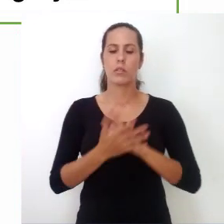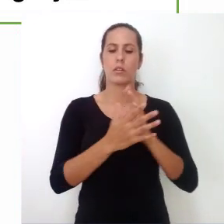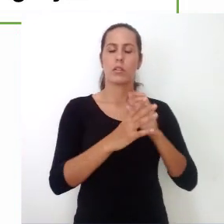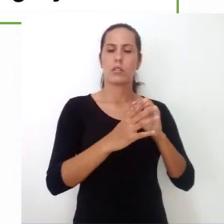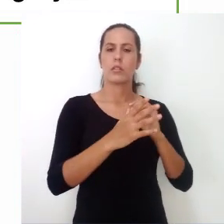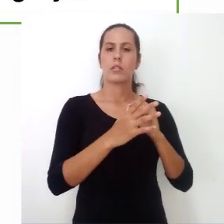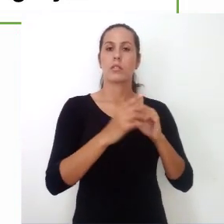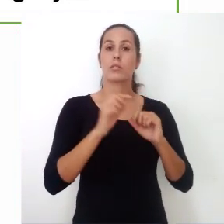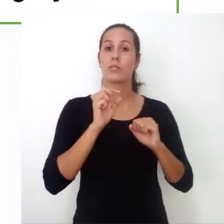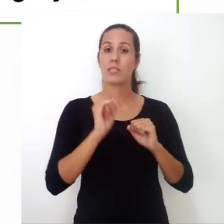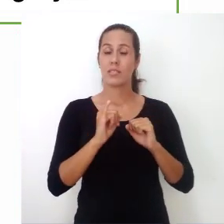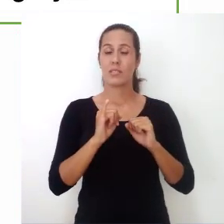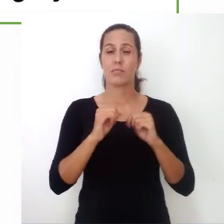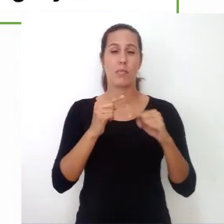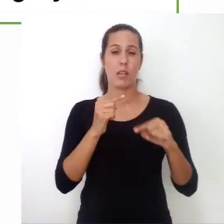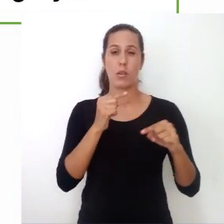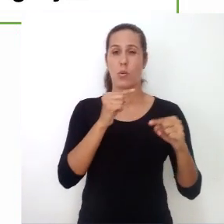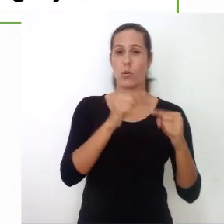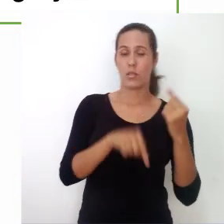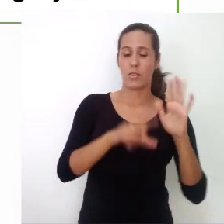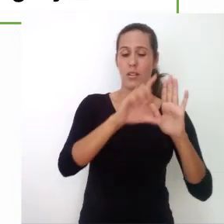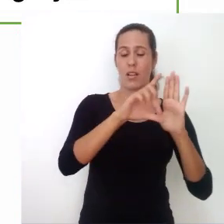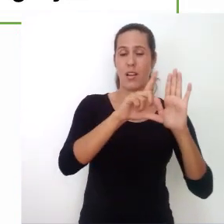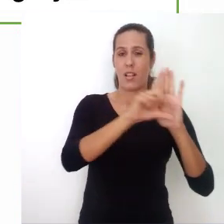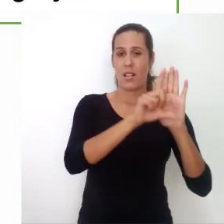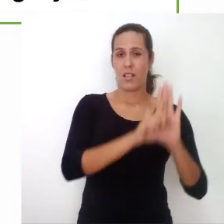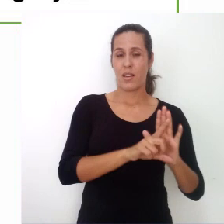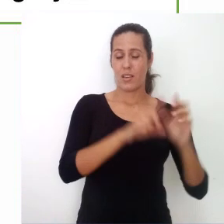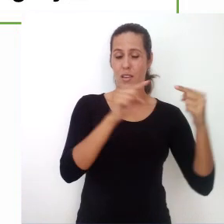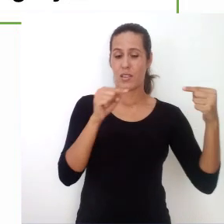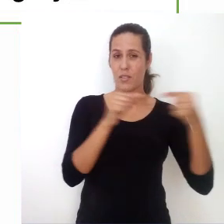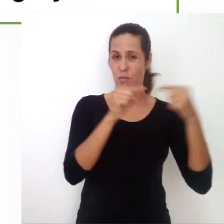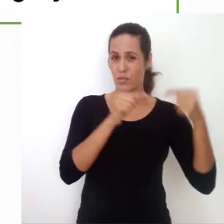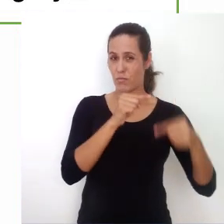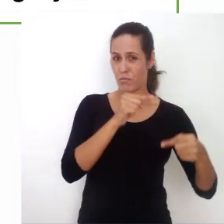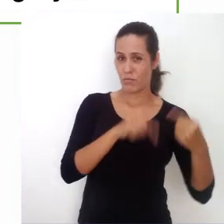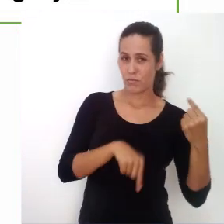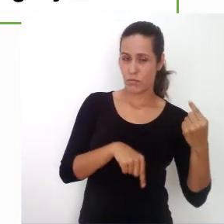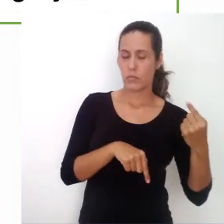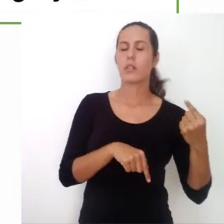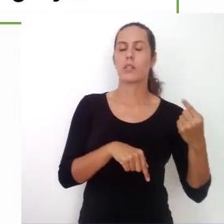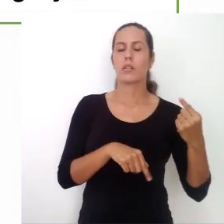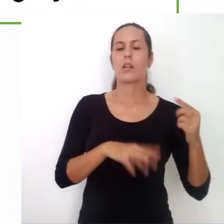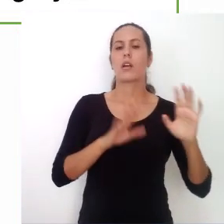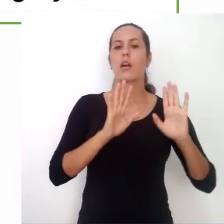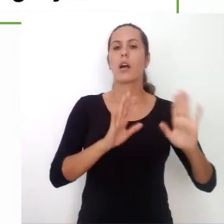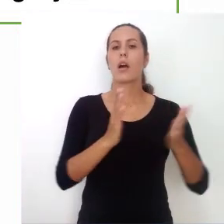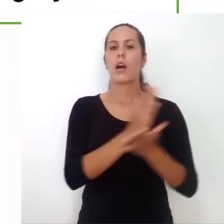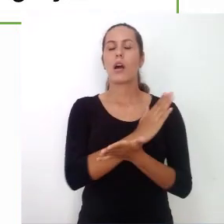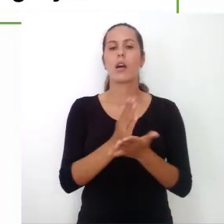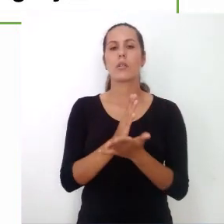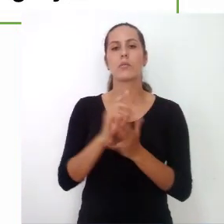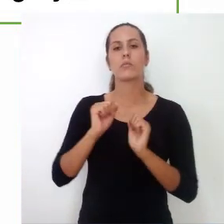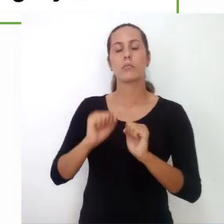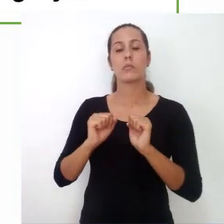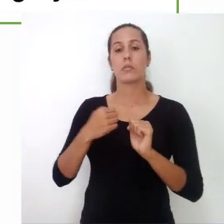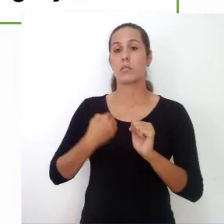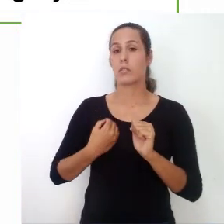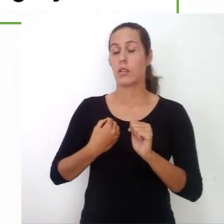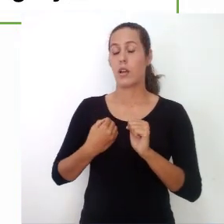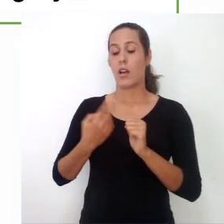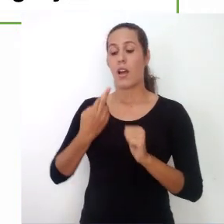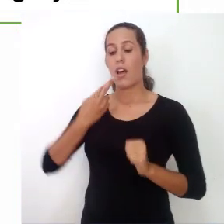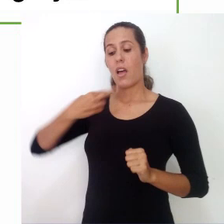a presente declaração e contra qualquer incitamento a tal discriminação. A liberdade